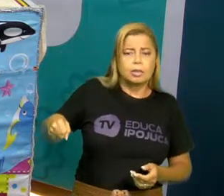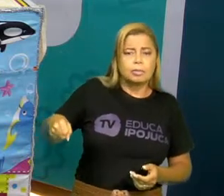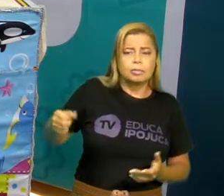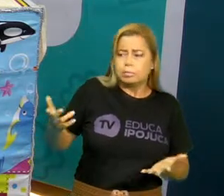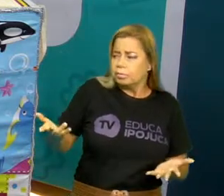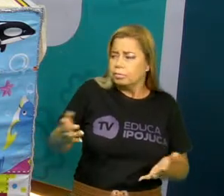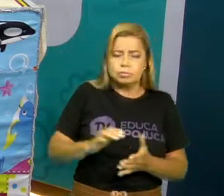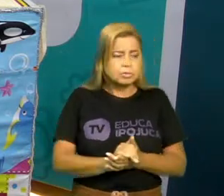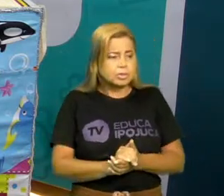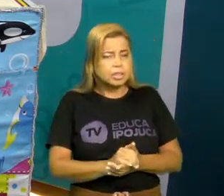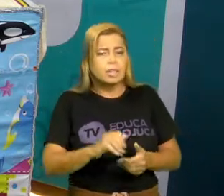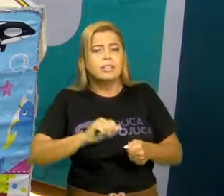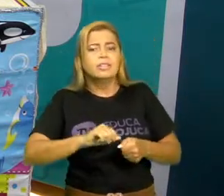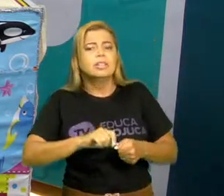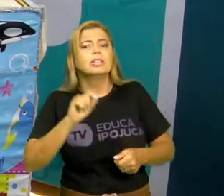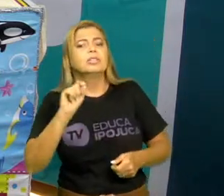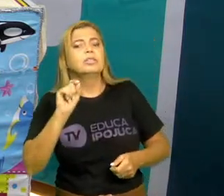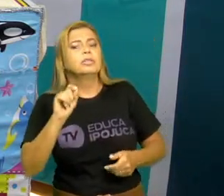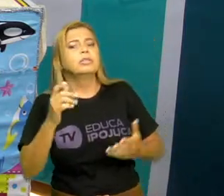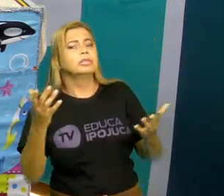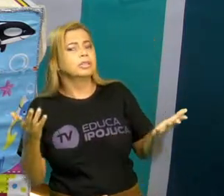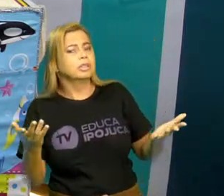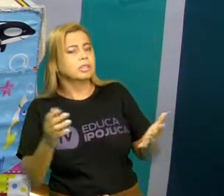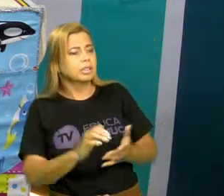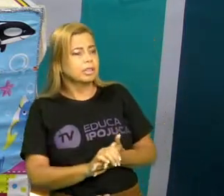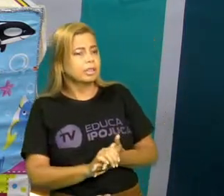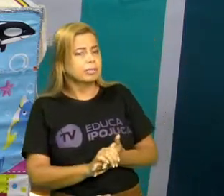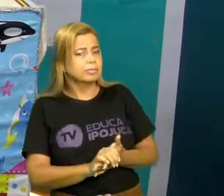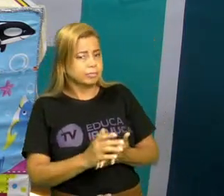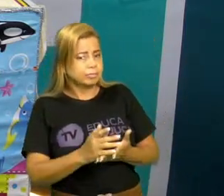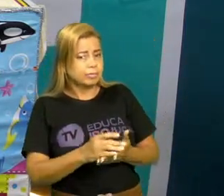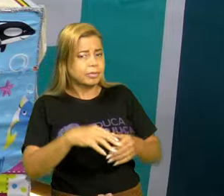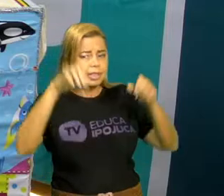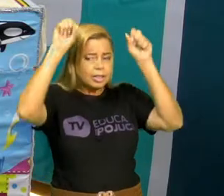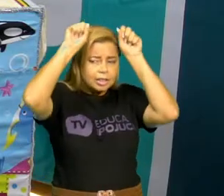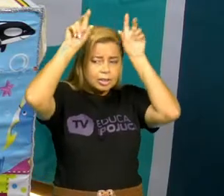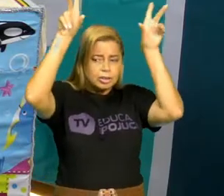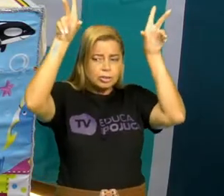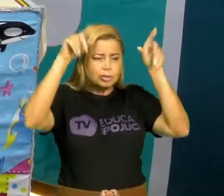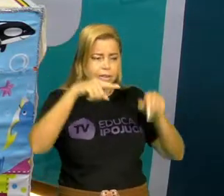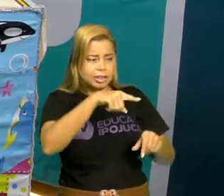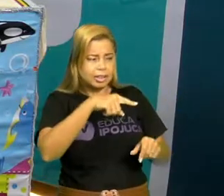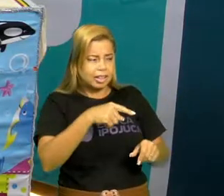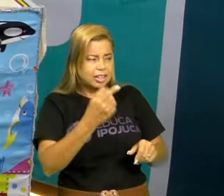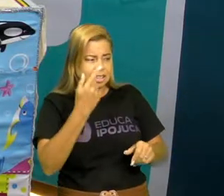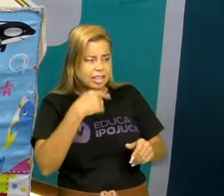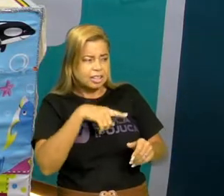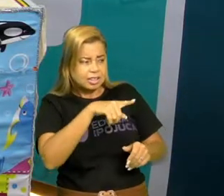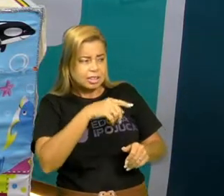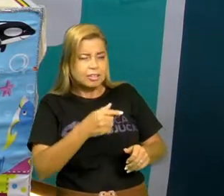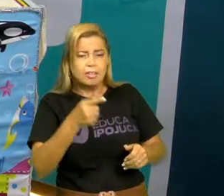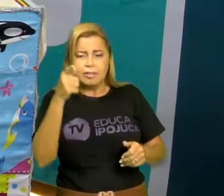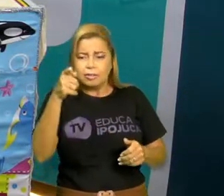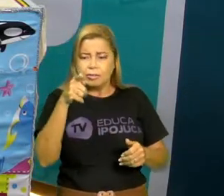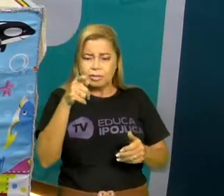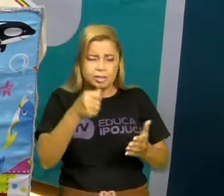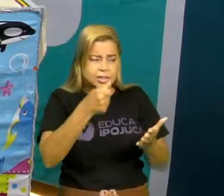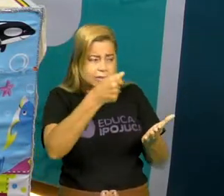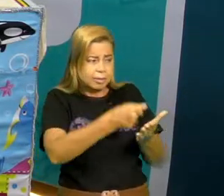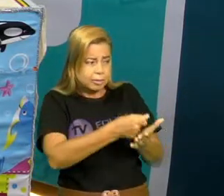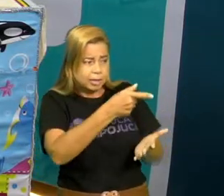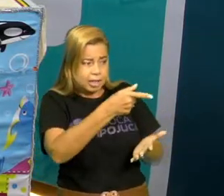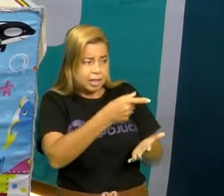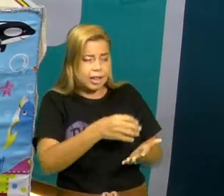Banana, jirimum, laranja, coxinha. Eita, coxinha na feira? Não, Leiturinha.